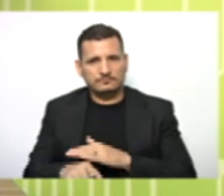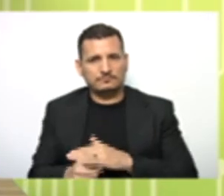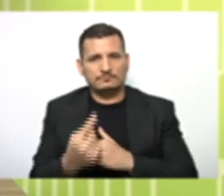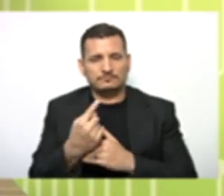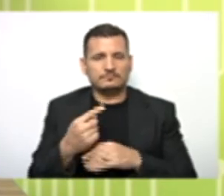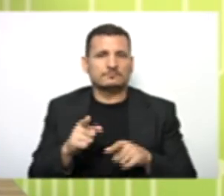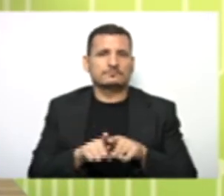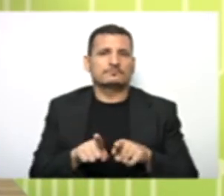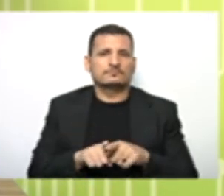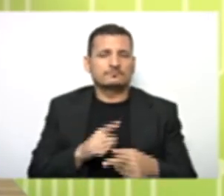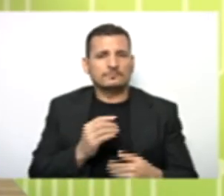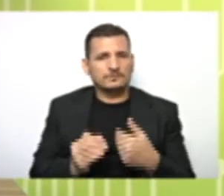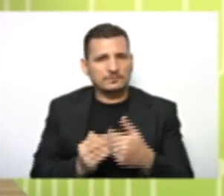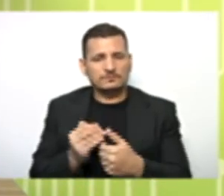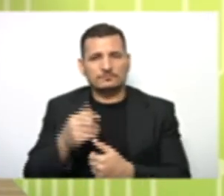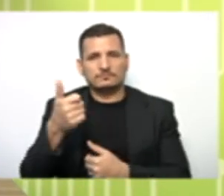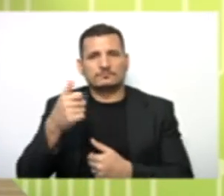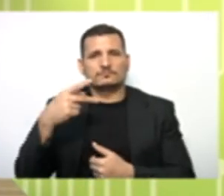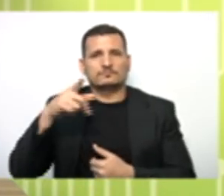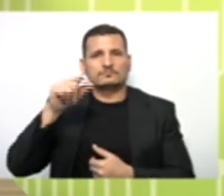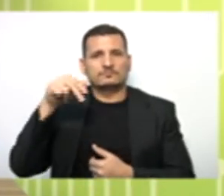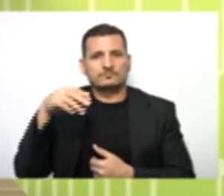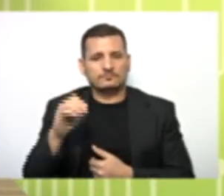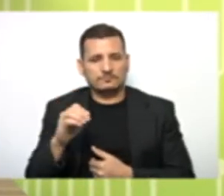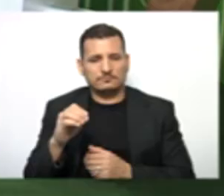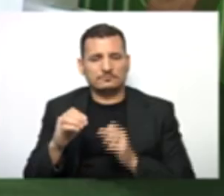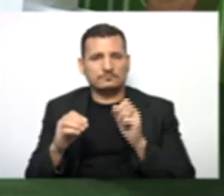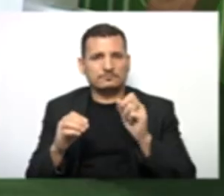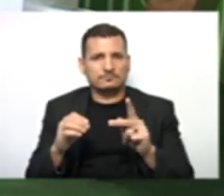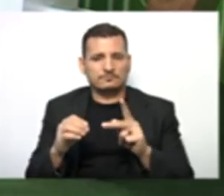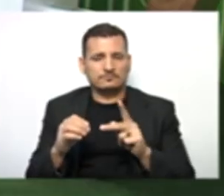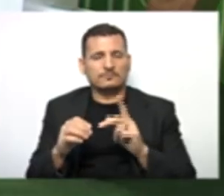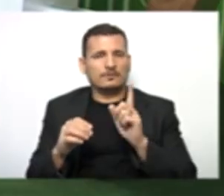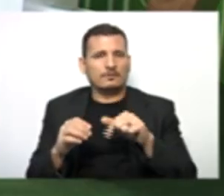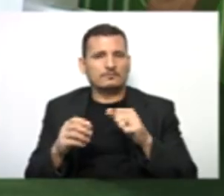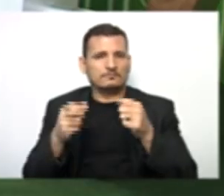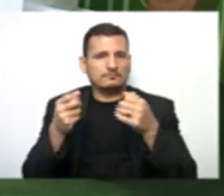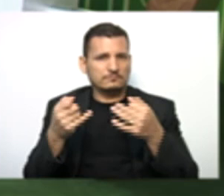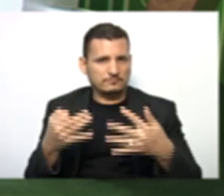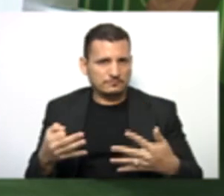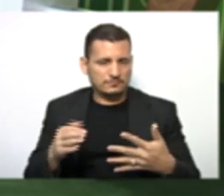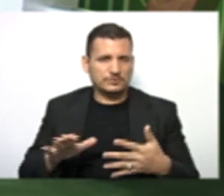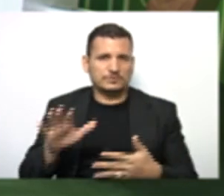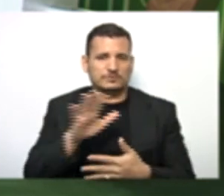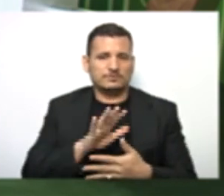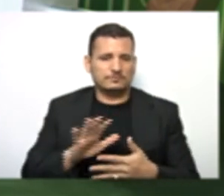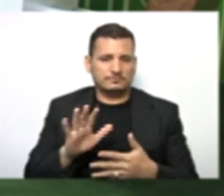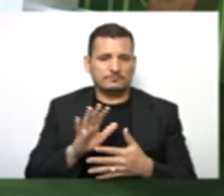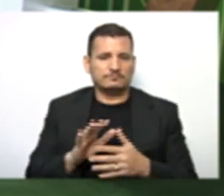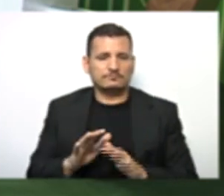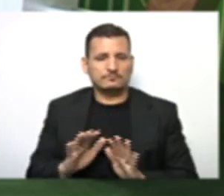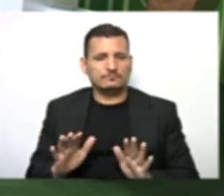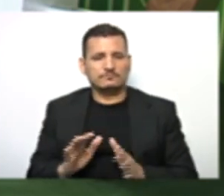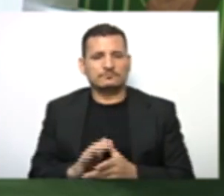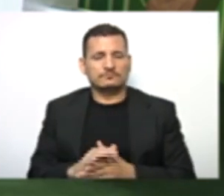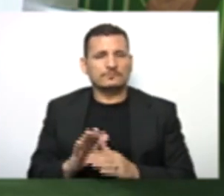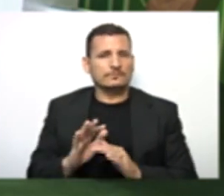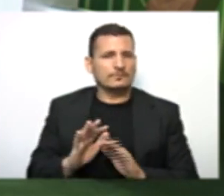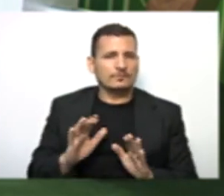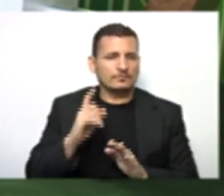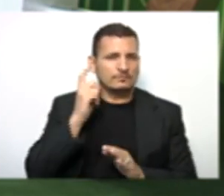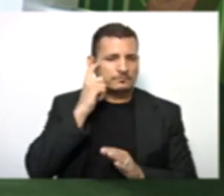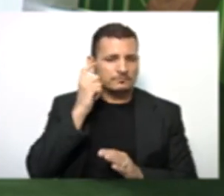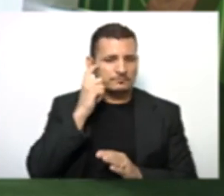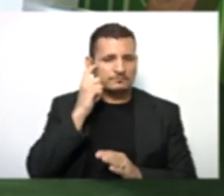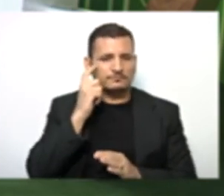um processo de primeiro plano, ok? Essa que é a explicação geral, certo? Certo. Vamos só pensar por um outro lado,